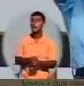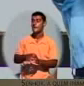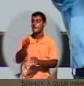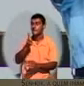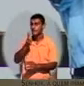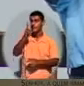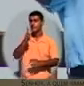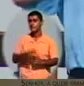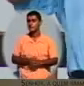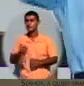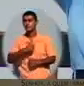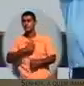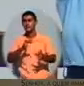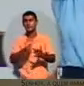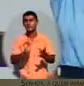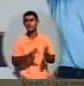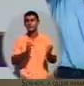hoje. Chega lá.